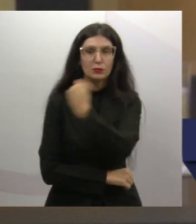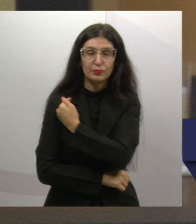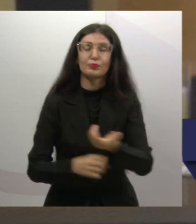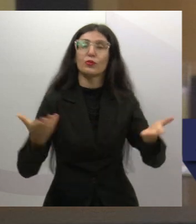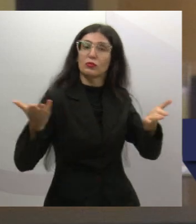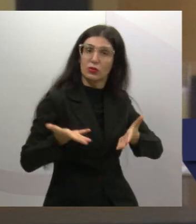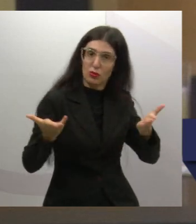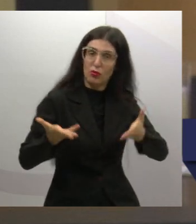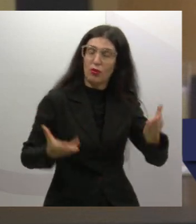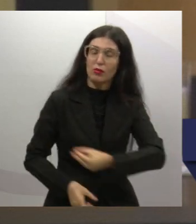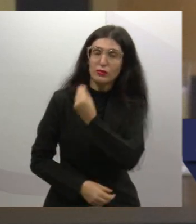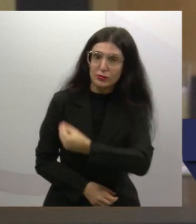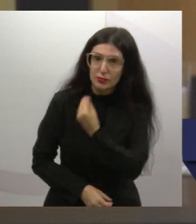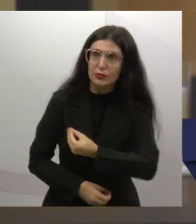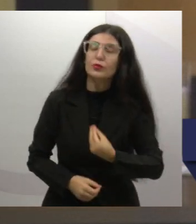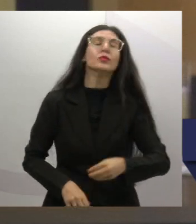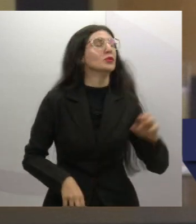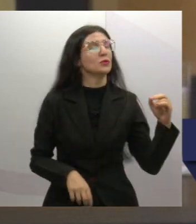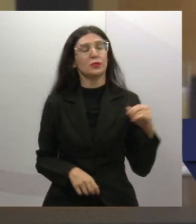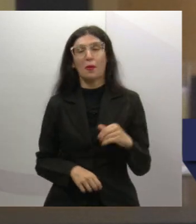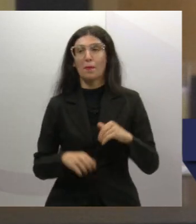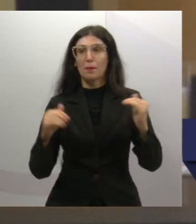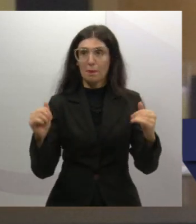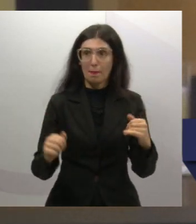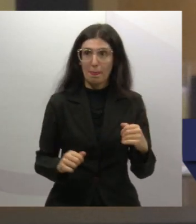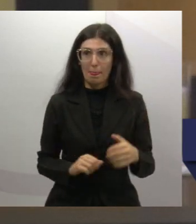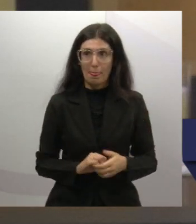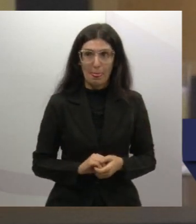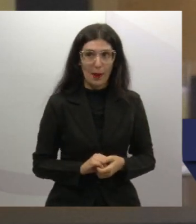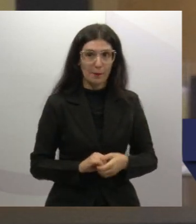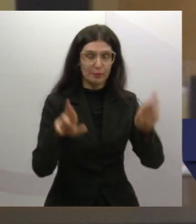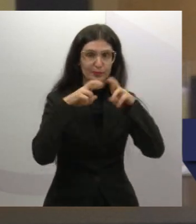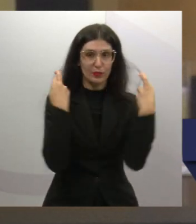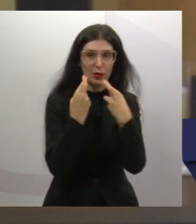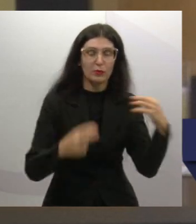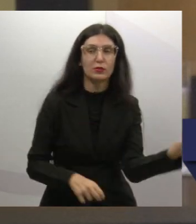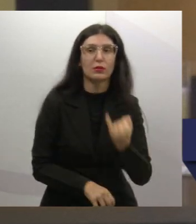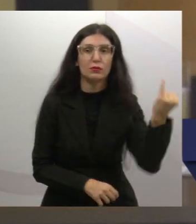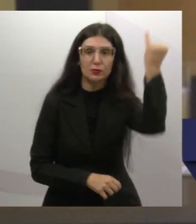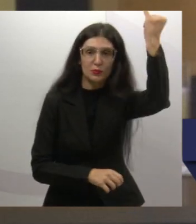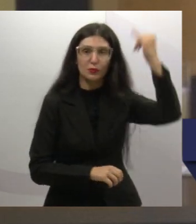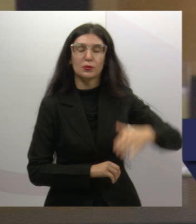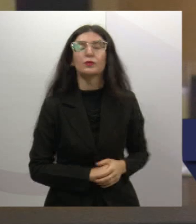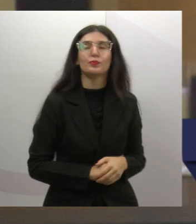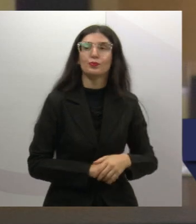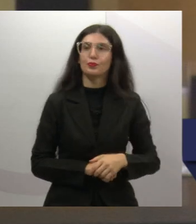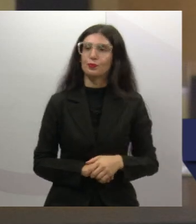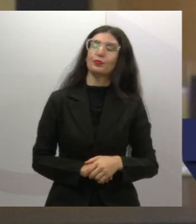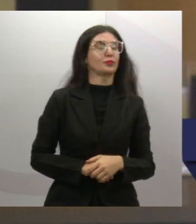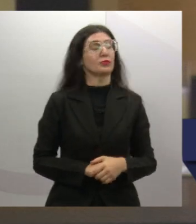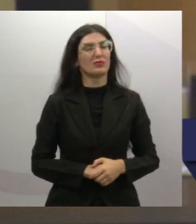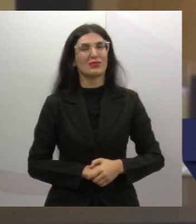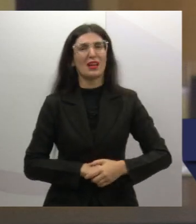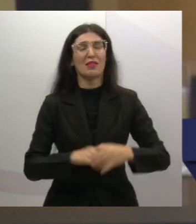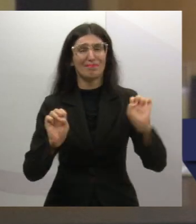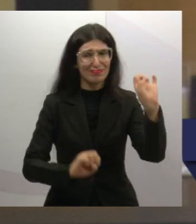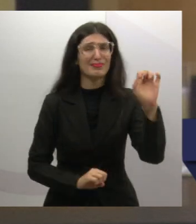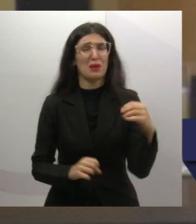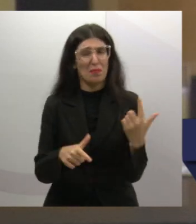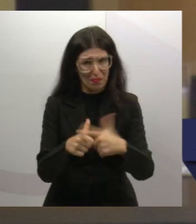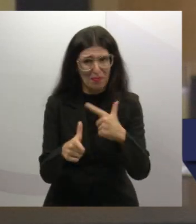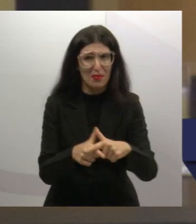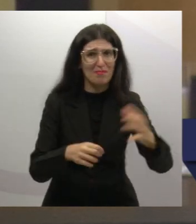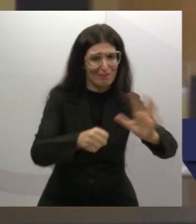transmitindo essa audiência ao vivo aqui para vocês, no momento em que estamos todos registrando a questão da pandemia, então